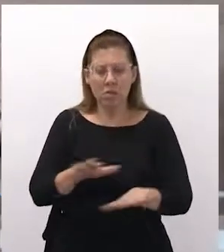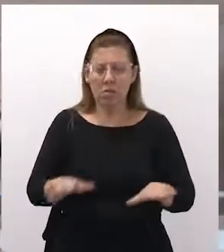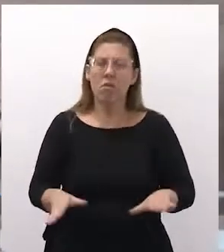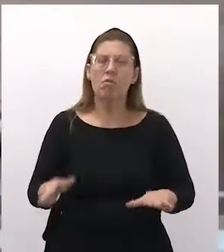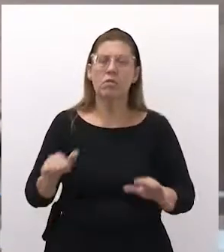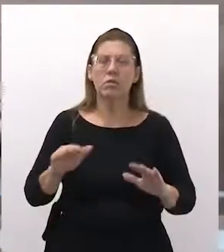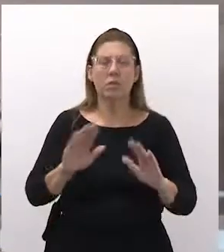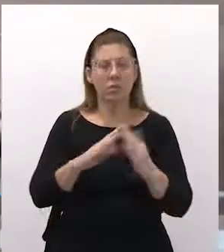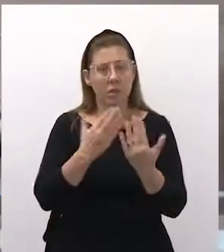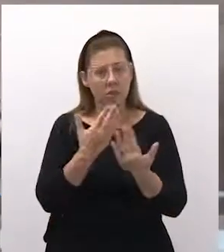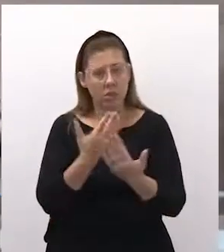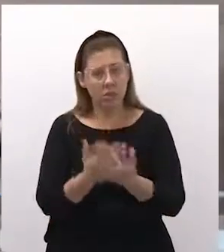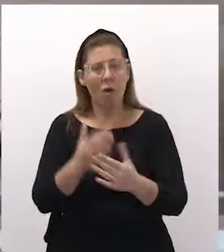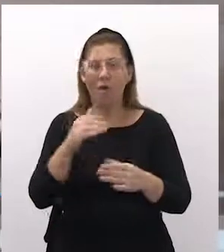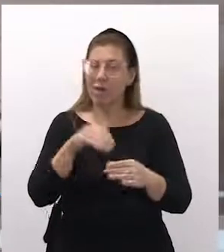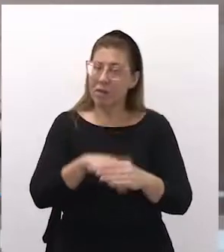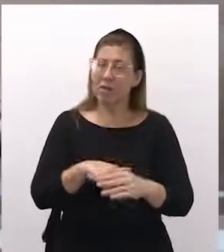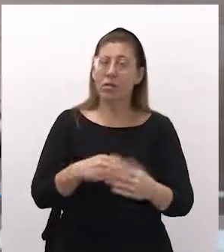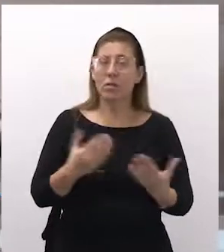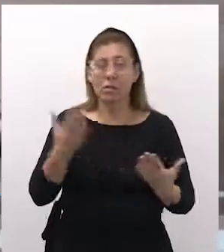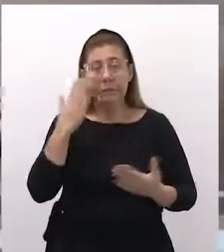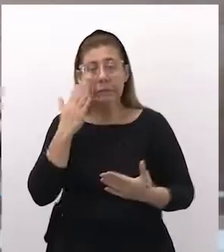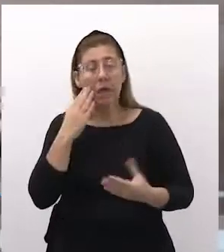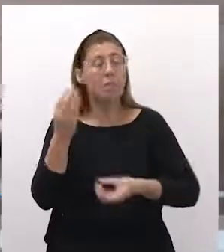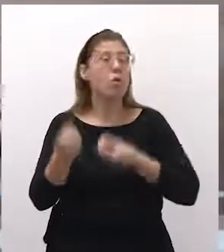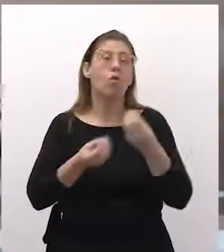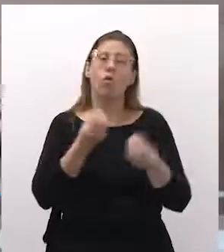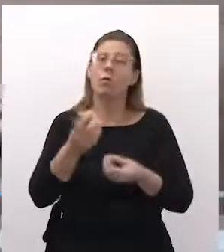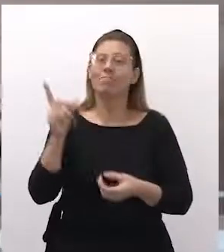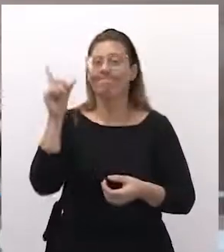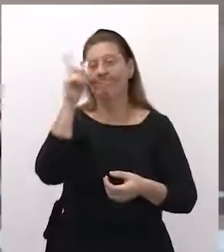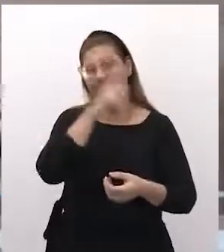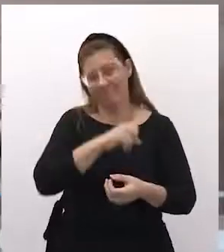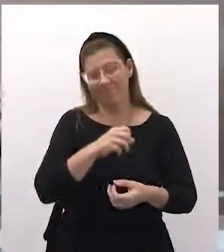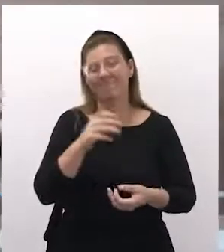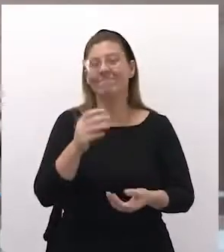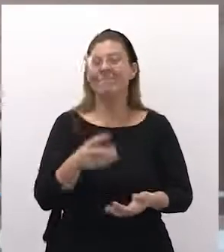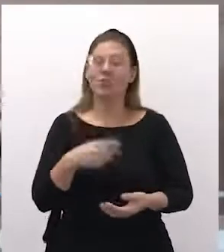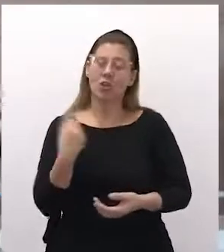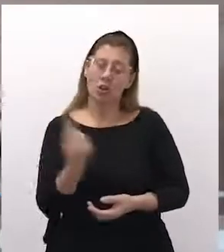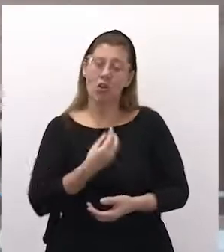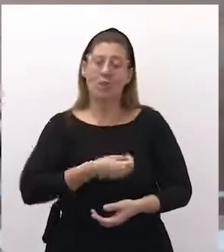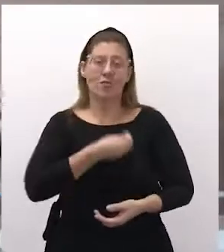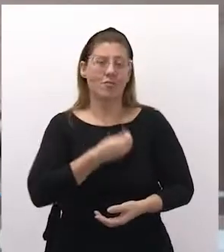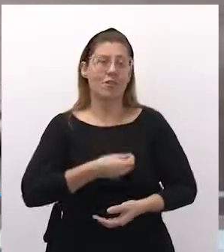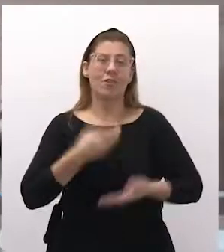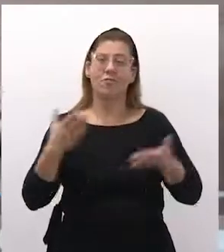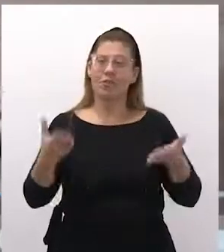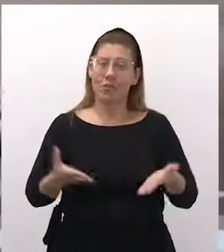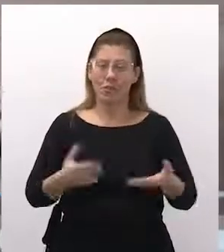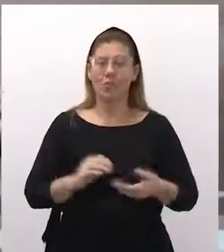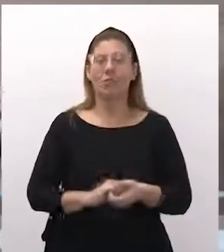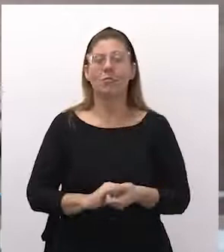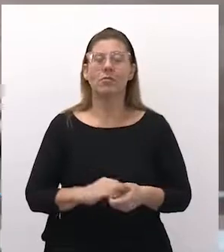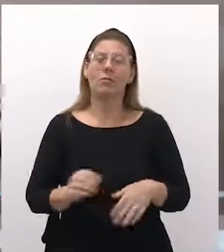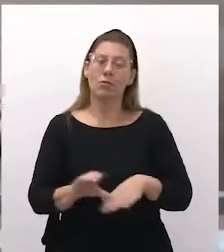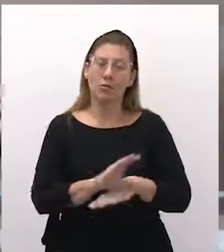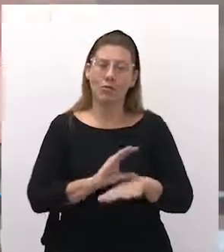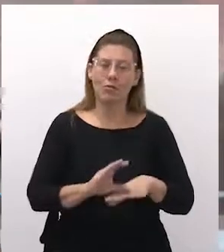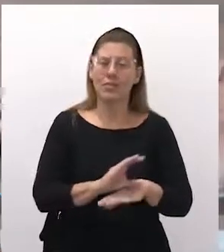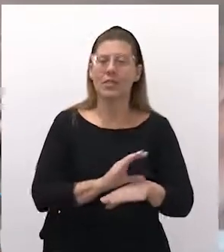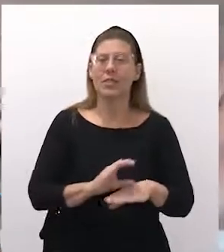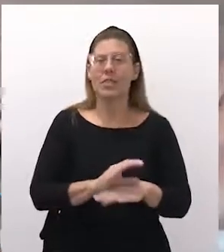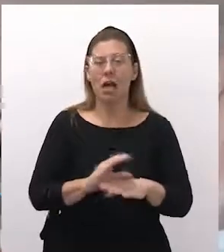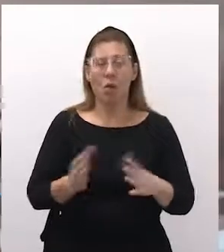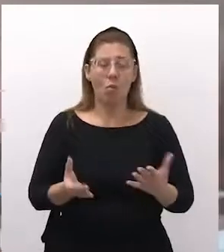sabem o quão distante isso é da nossa realidade, né? Como esse texto constitucional, do texto constitucional